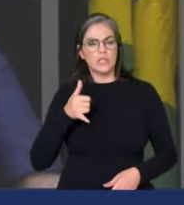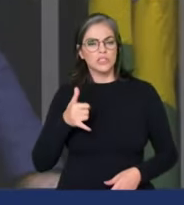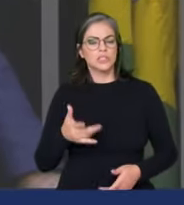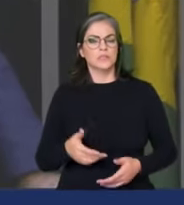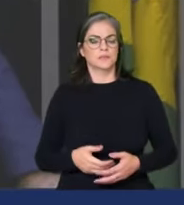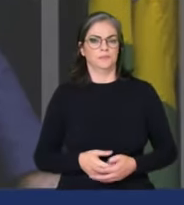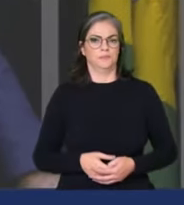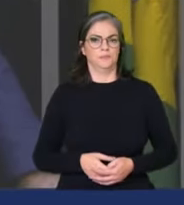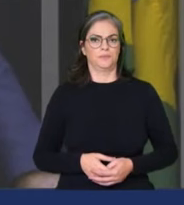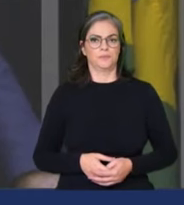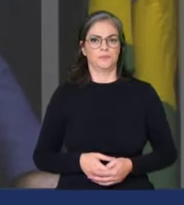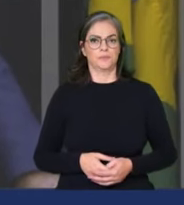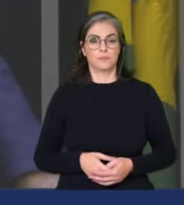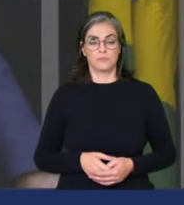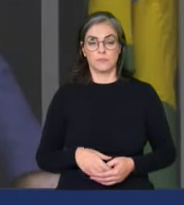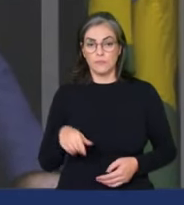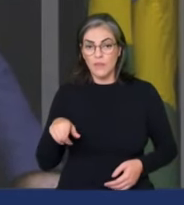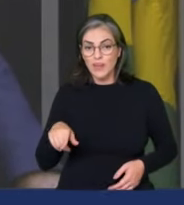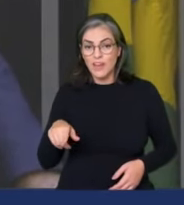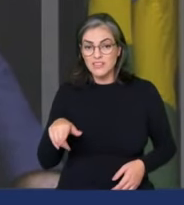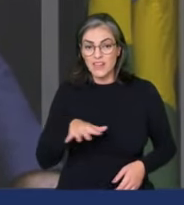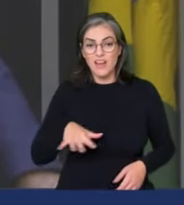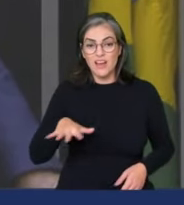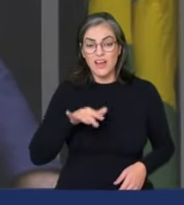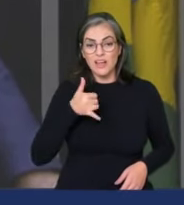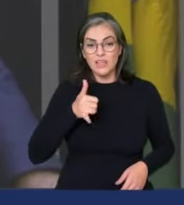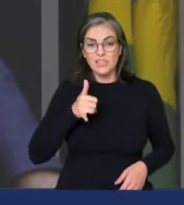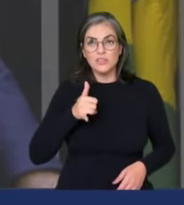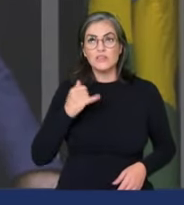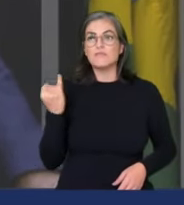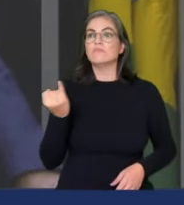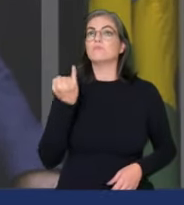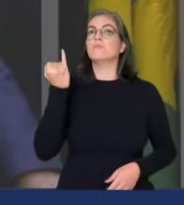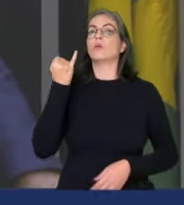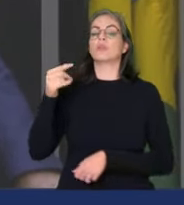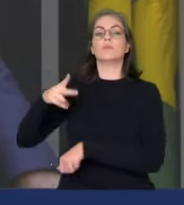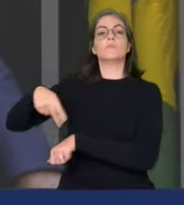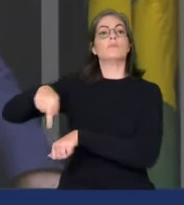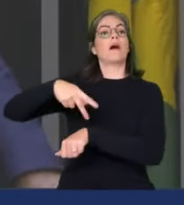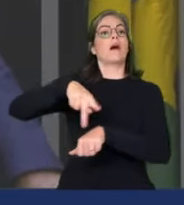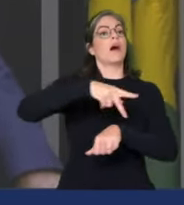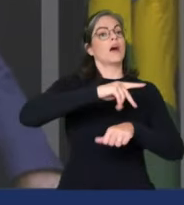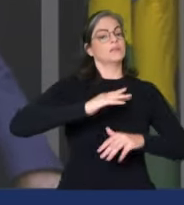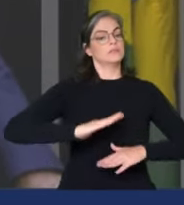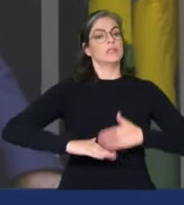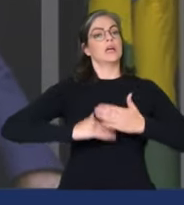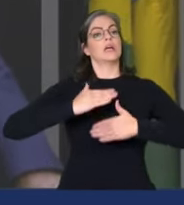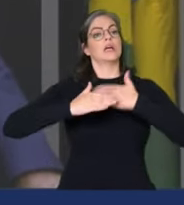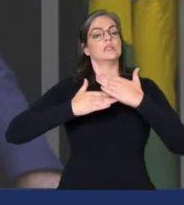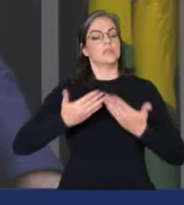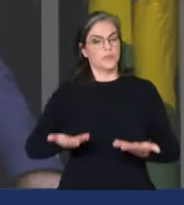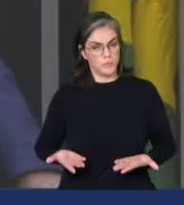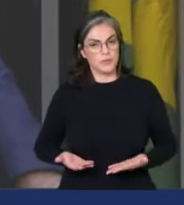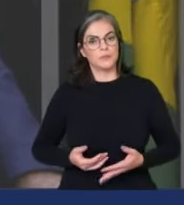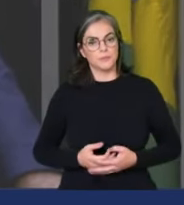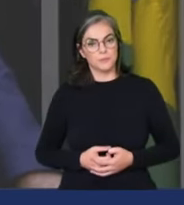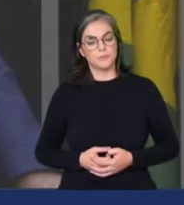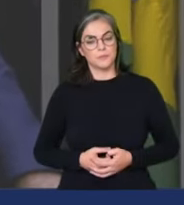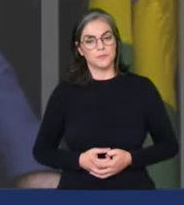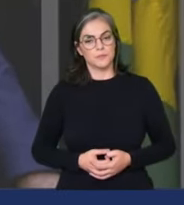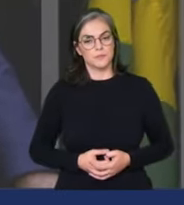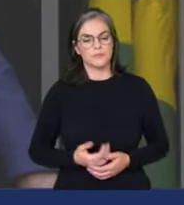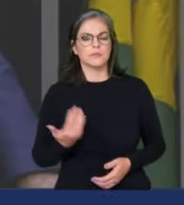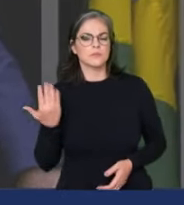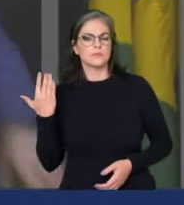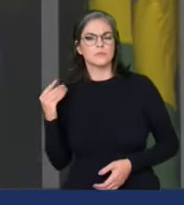é responsável pelo desenvolvimento das nações. Eu agora há pouco estava conversando com o nosso amigo